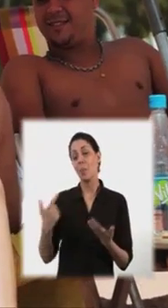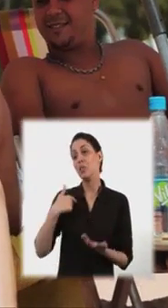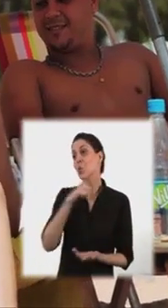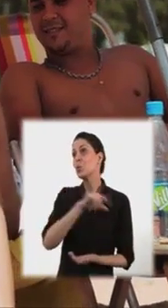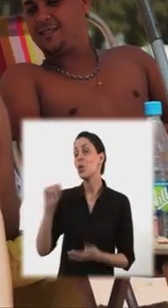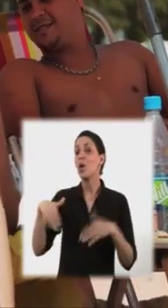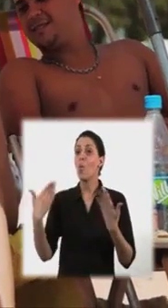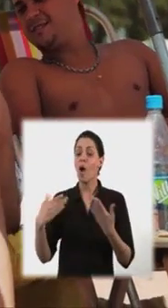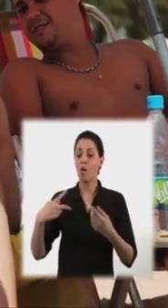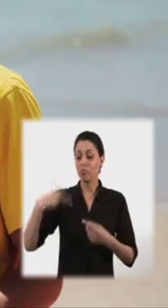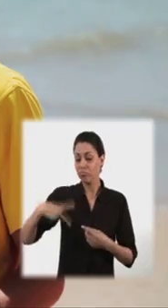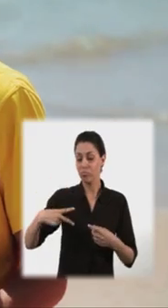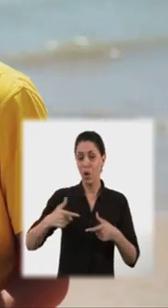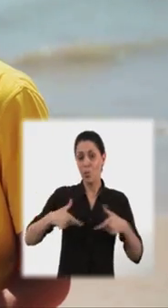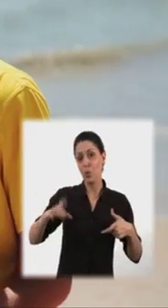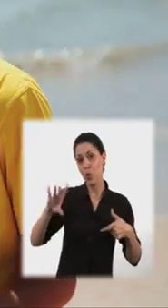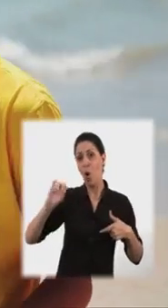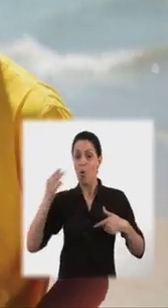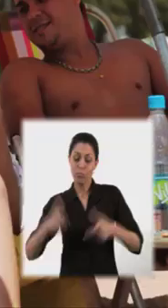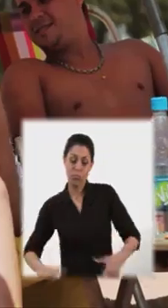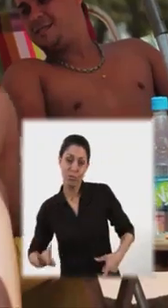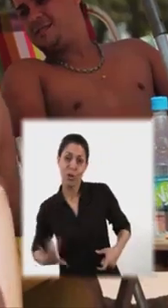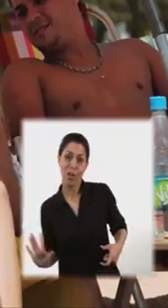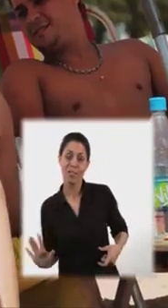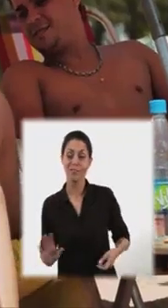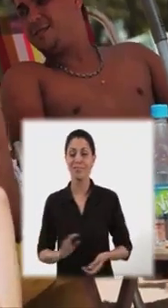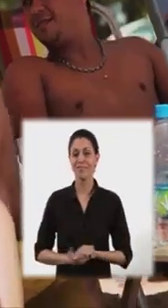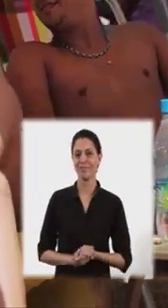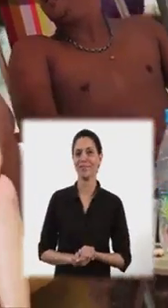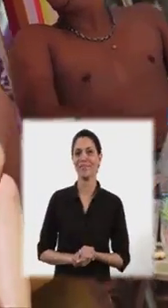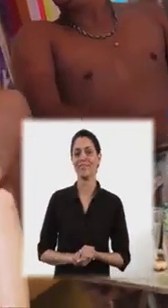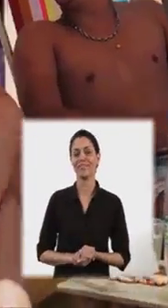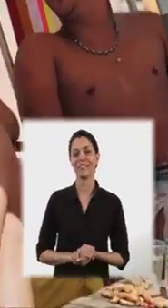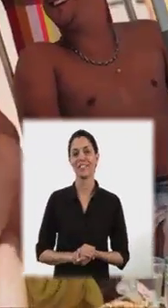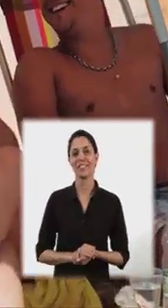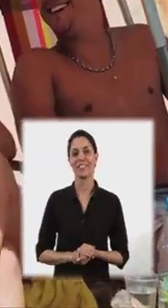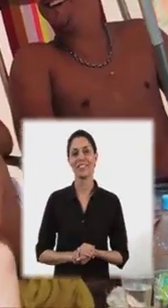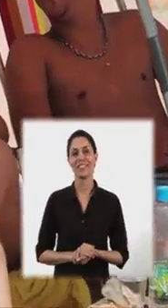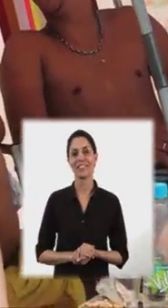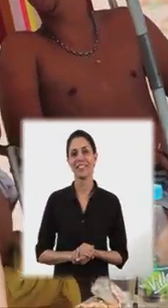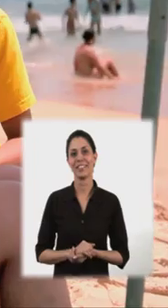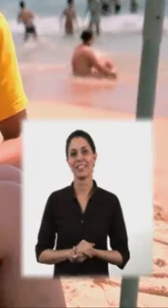decidi ainda qual das duas peças. O de cima ou de baixo? A de cima ou a de baixo. E aí?